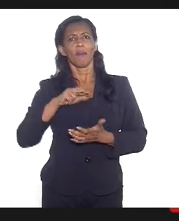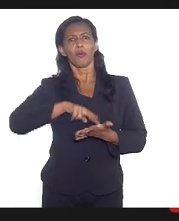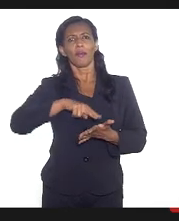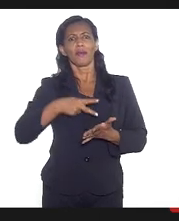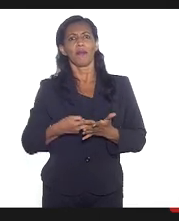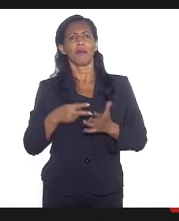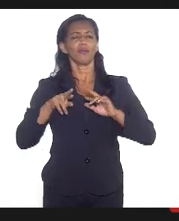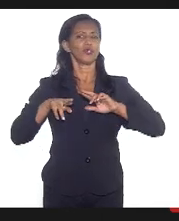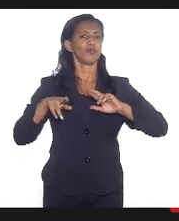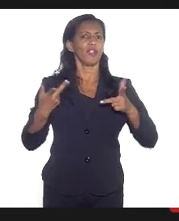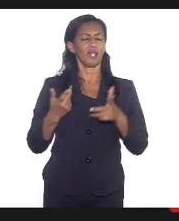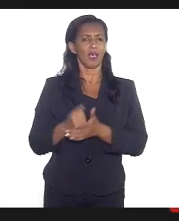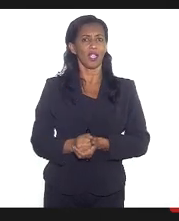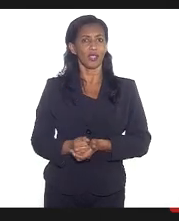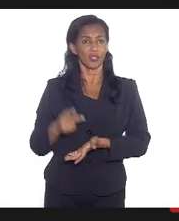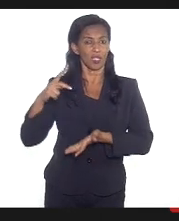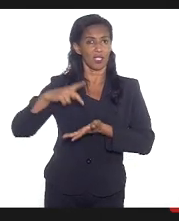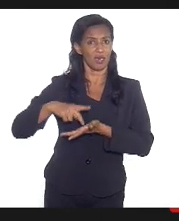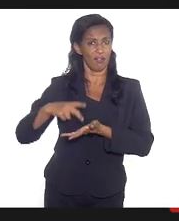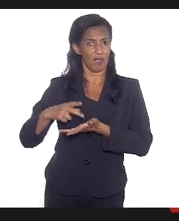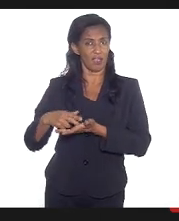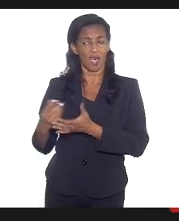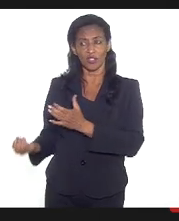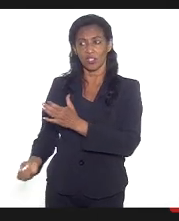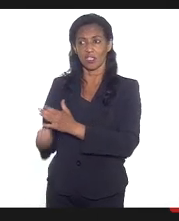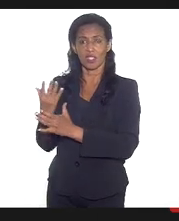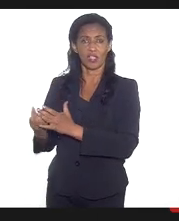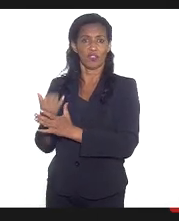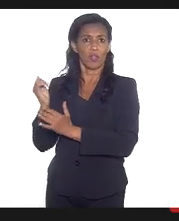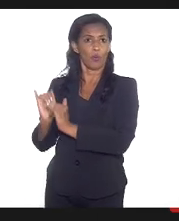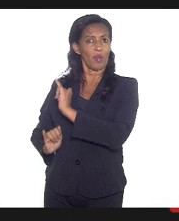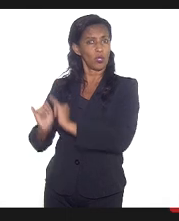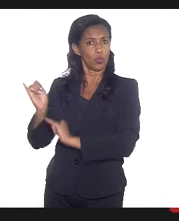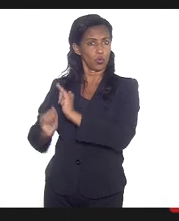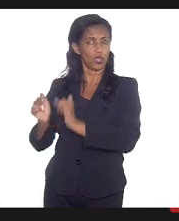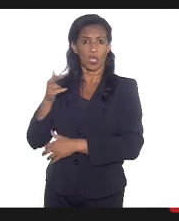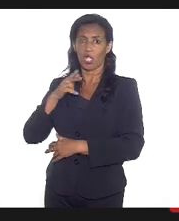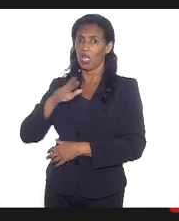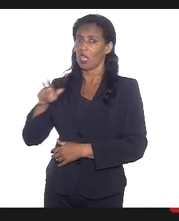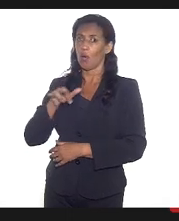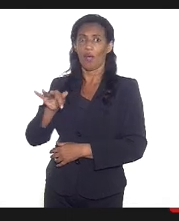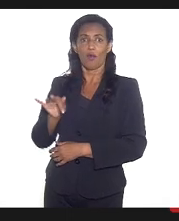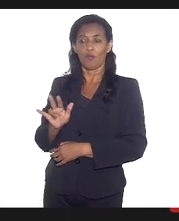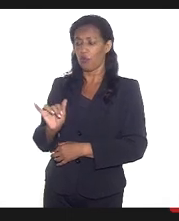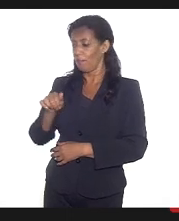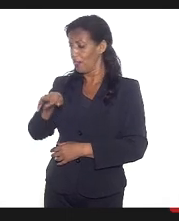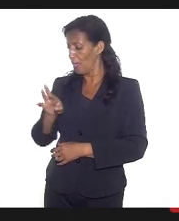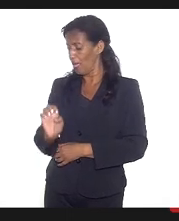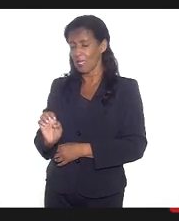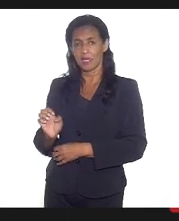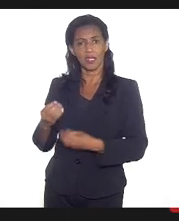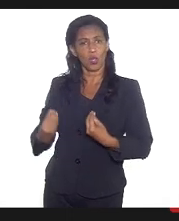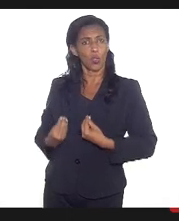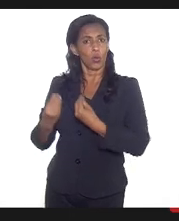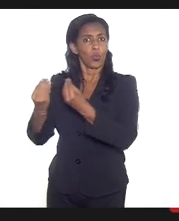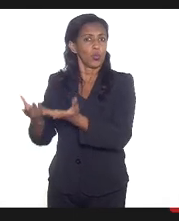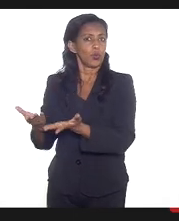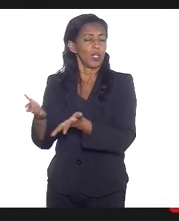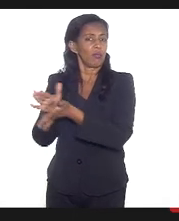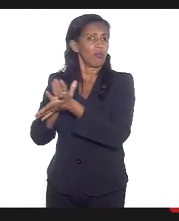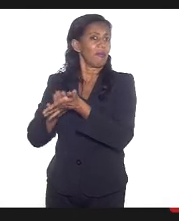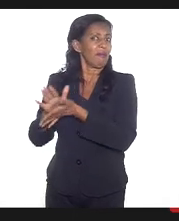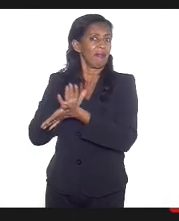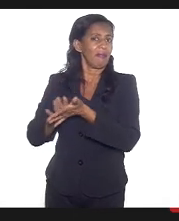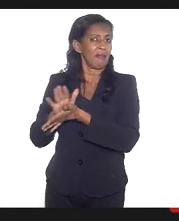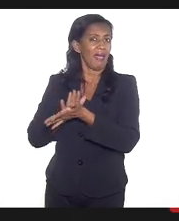interpretação e, na verdade, está incentivando uma indústria que não é fluminense e não trazendo riqueza, né, nenhuma definitiva para